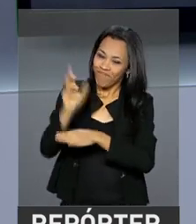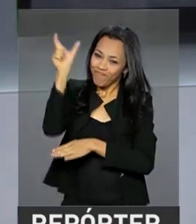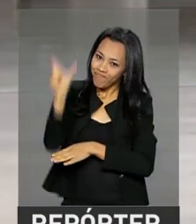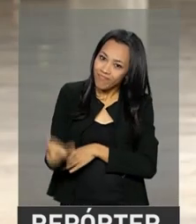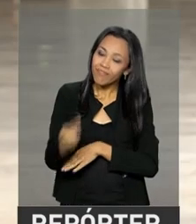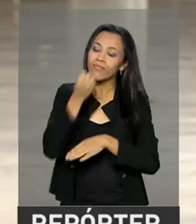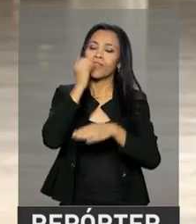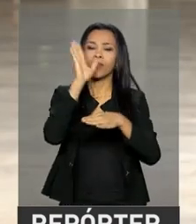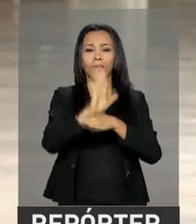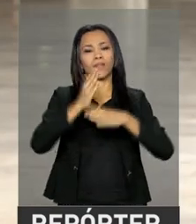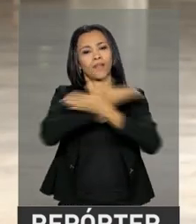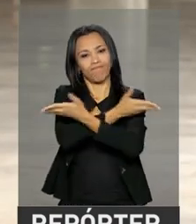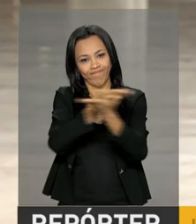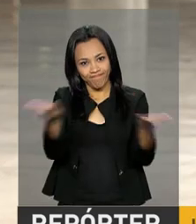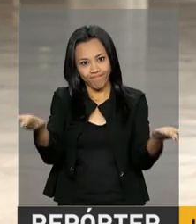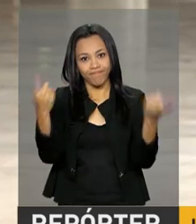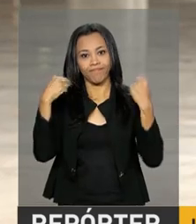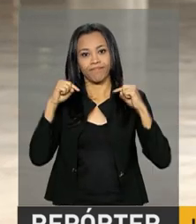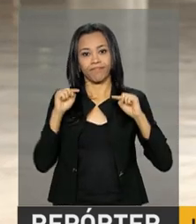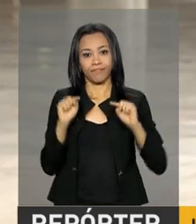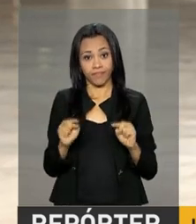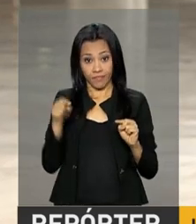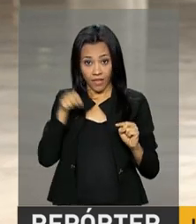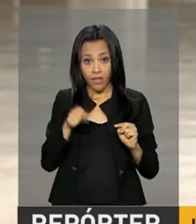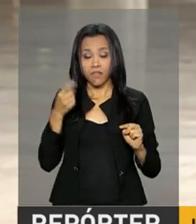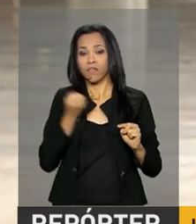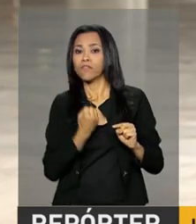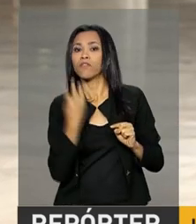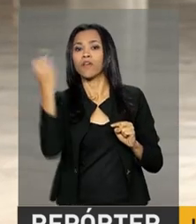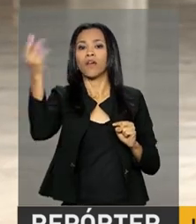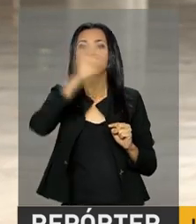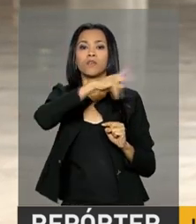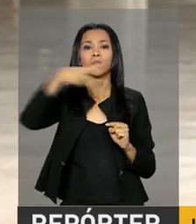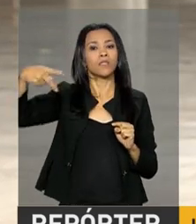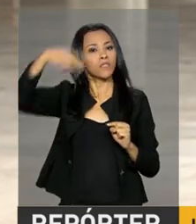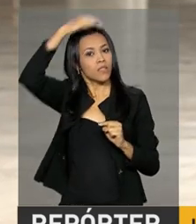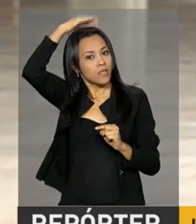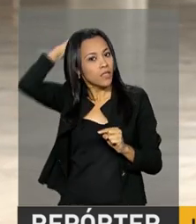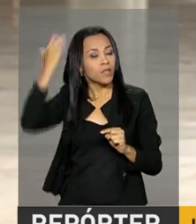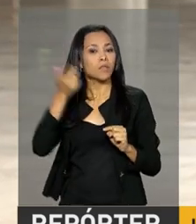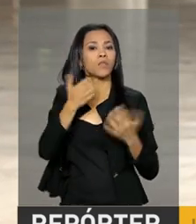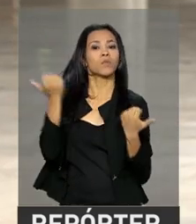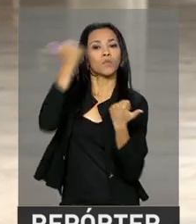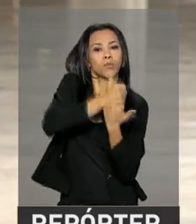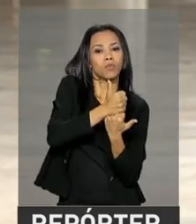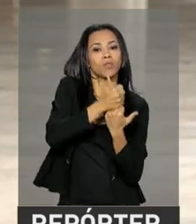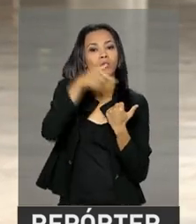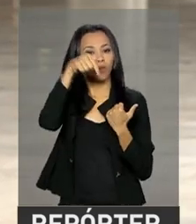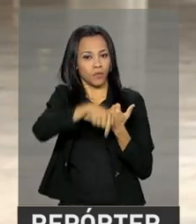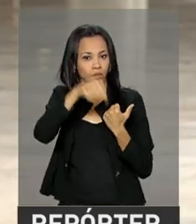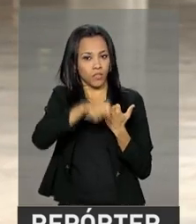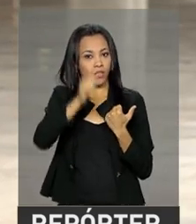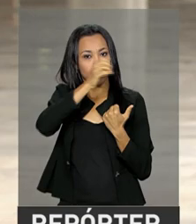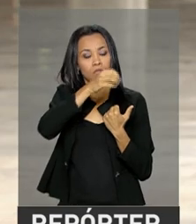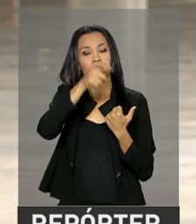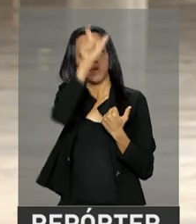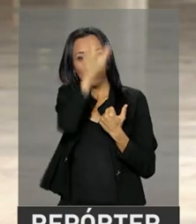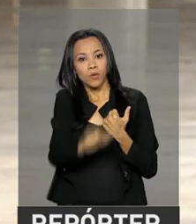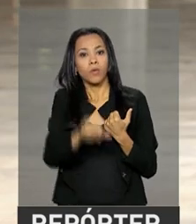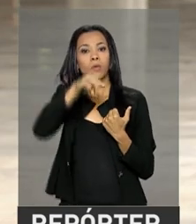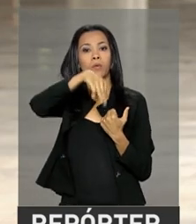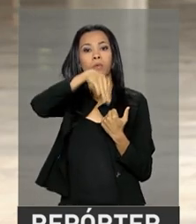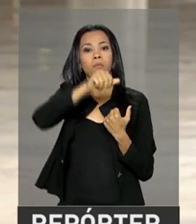Boa tarde a todos exatamente durante essa viagem internacional do presidente Michel Temer o presidente em exercício da República Rodrigo